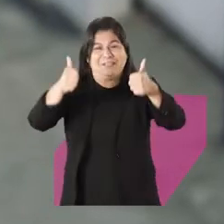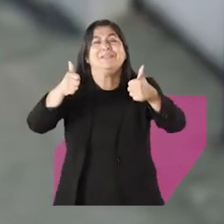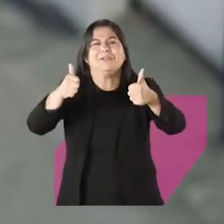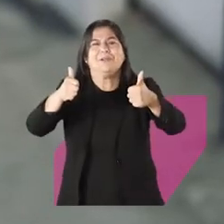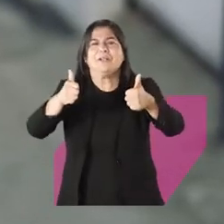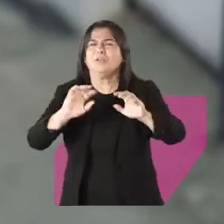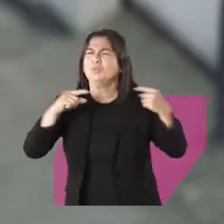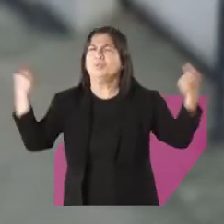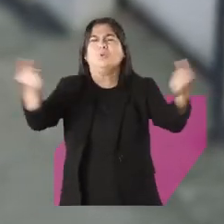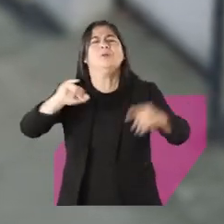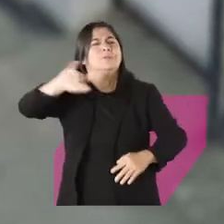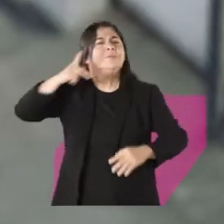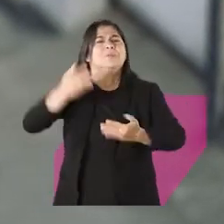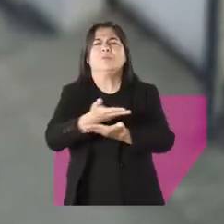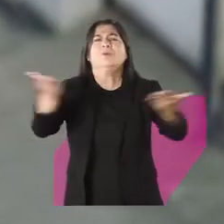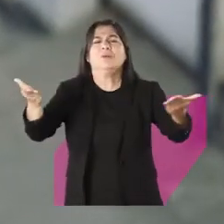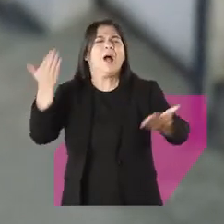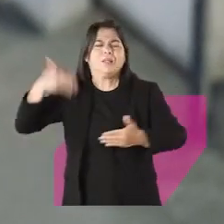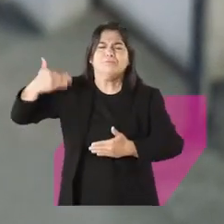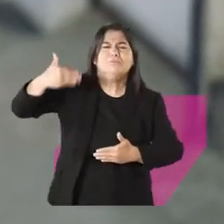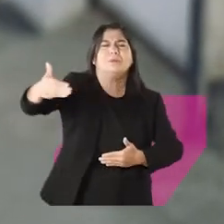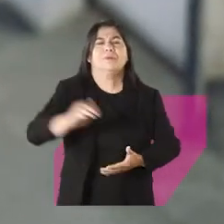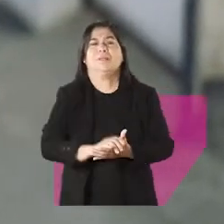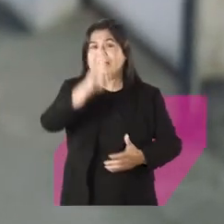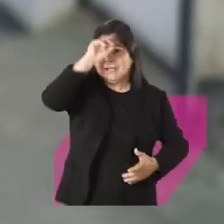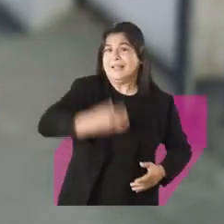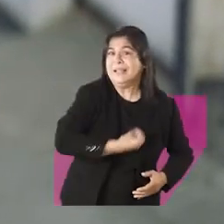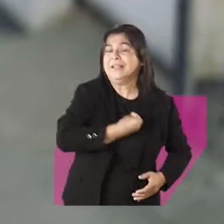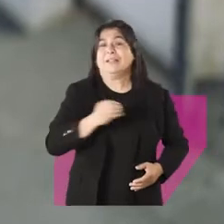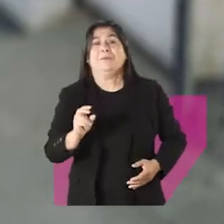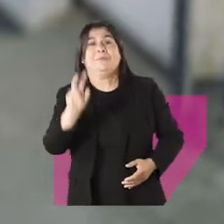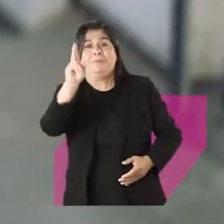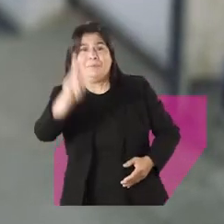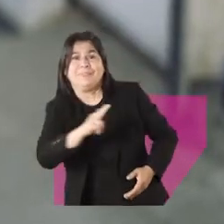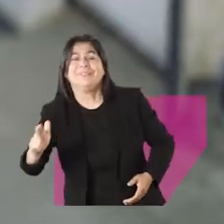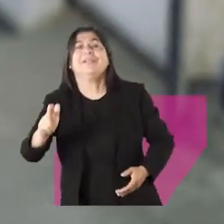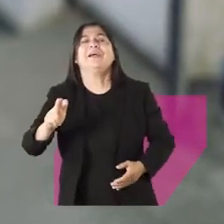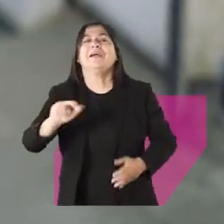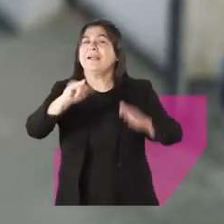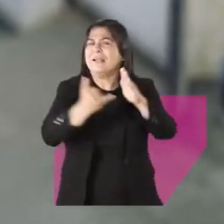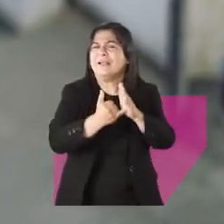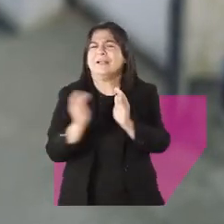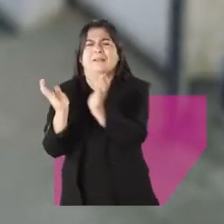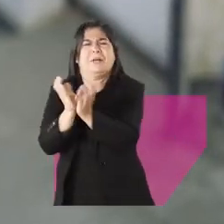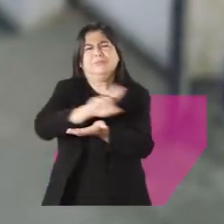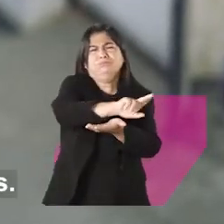nossa cidade. Quero fazer por toda João Pessoa o que eu já faço no Laureano, no Padre Zé, no São